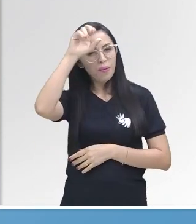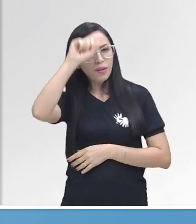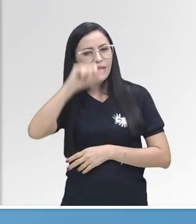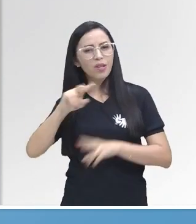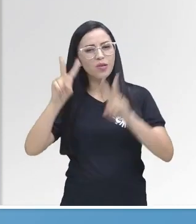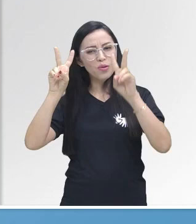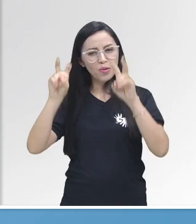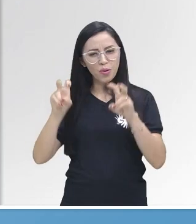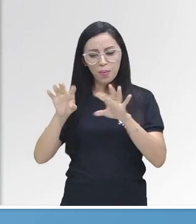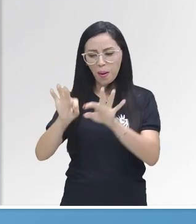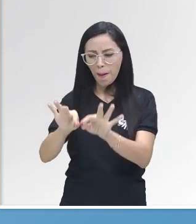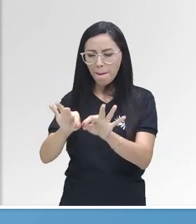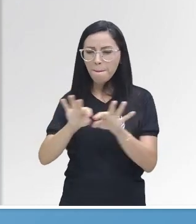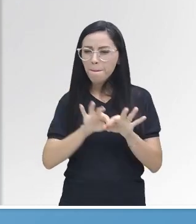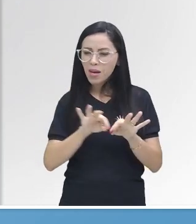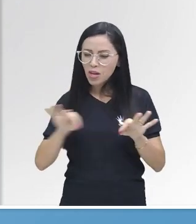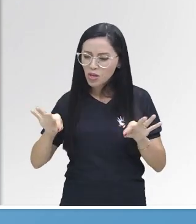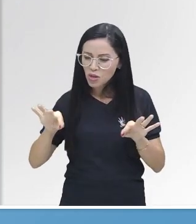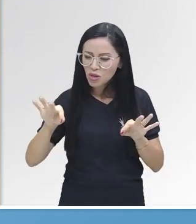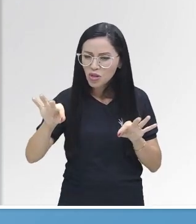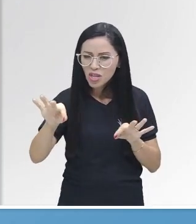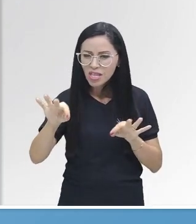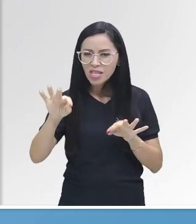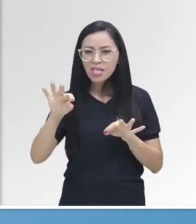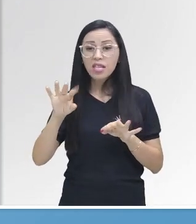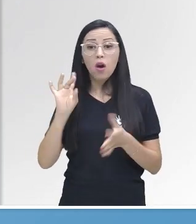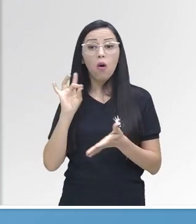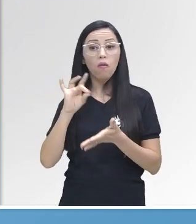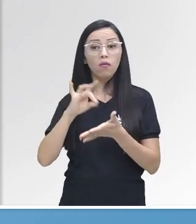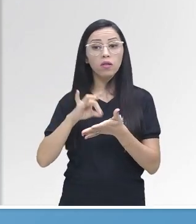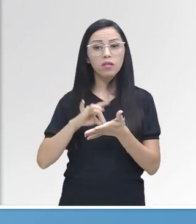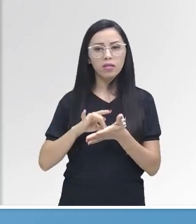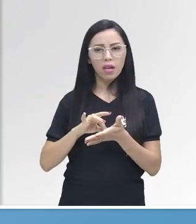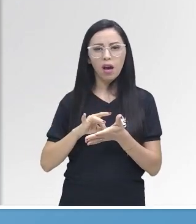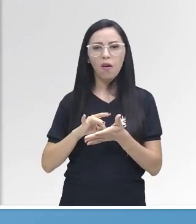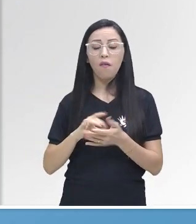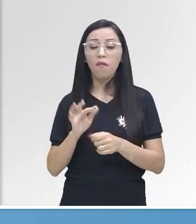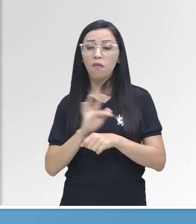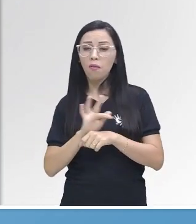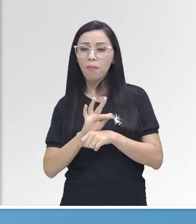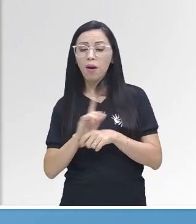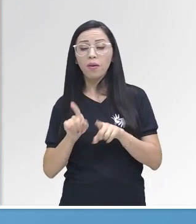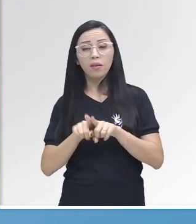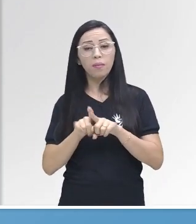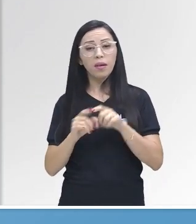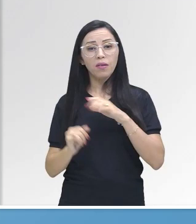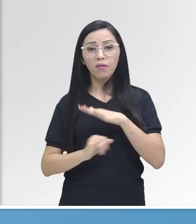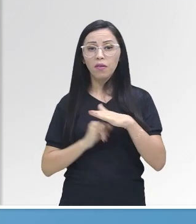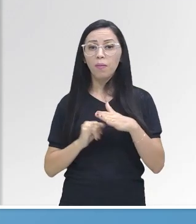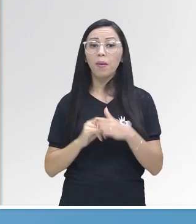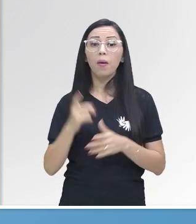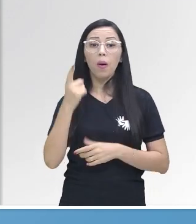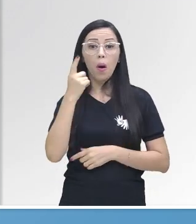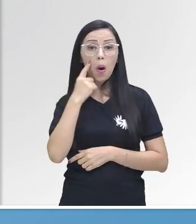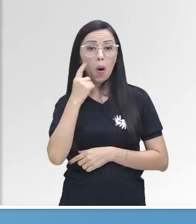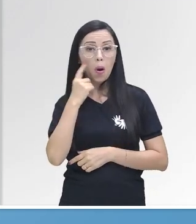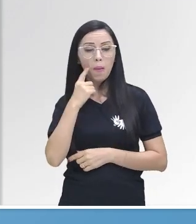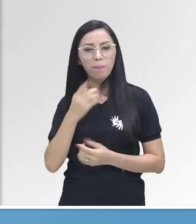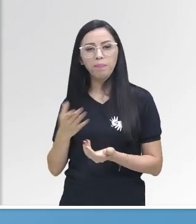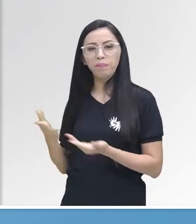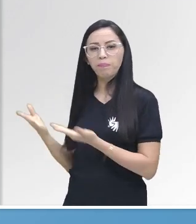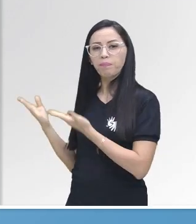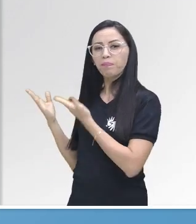e medidas não padronizadas. Então vamos para o nosso primeiro exemplo. Medida de